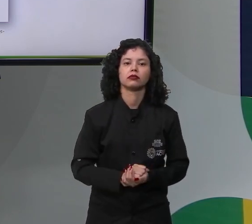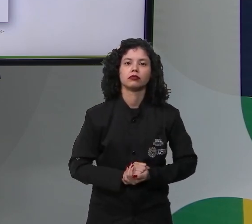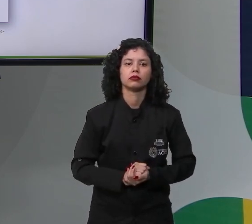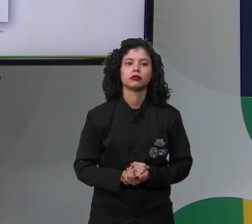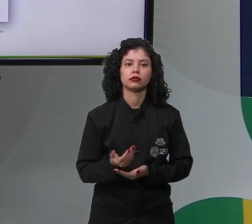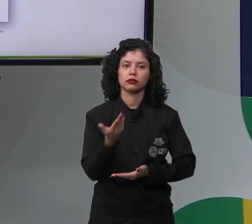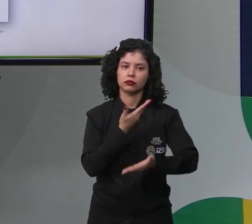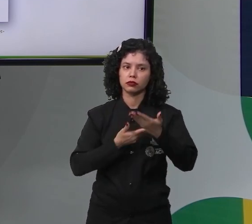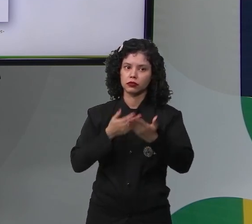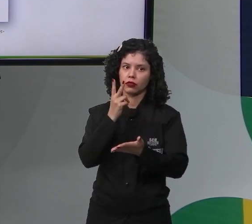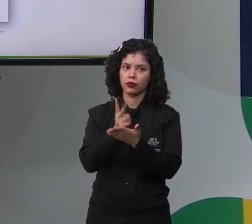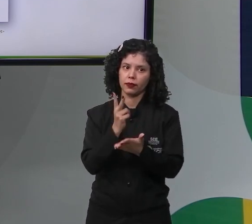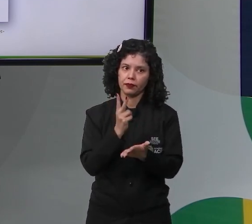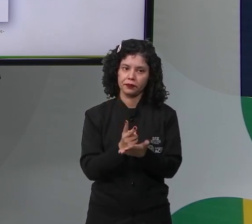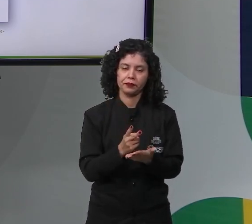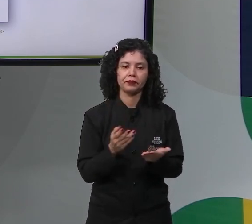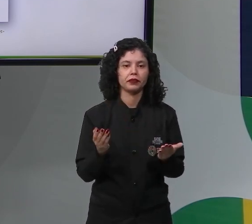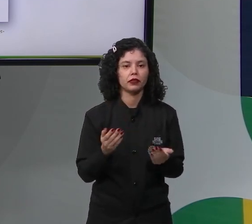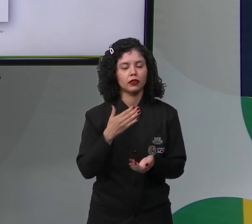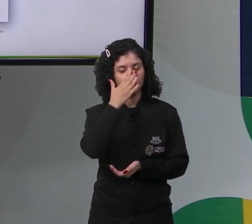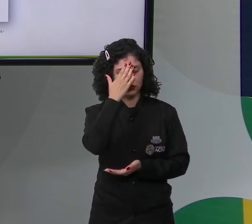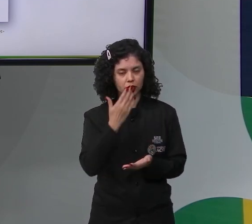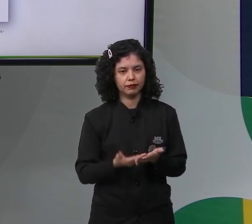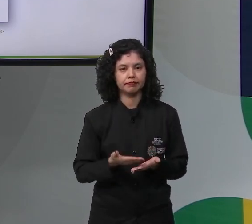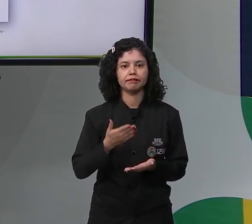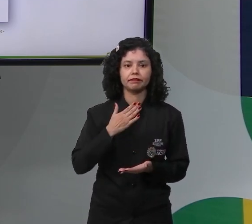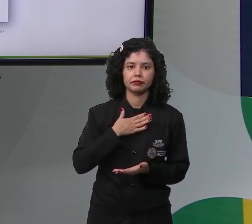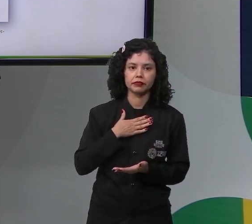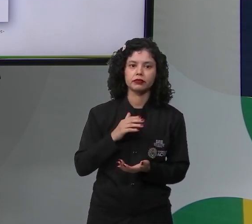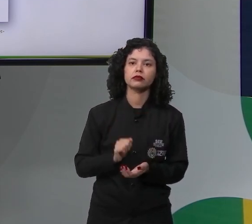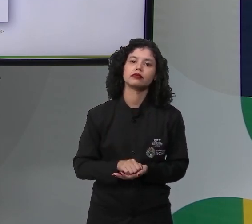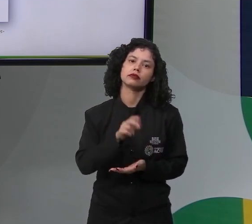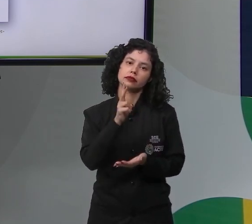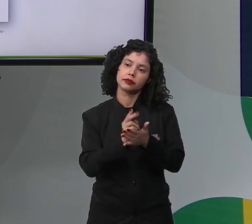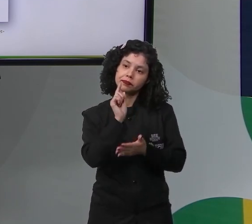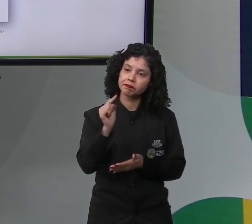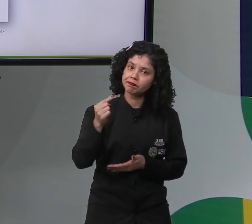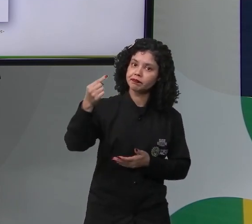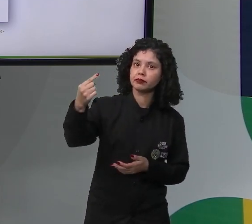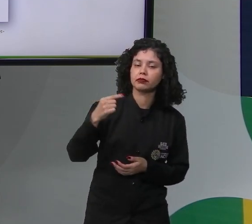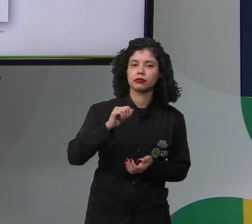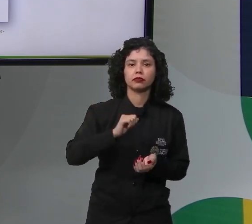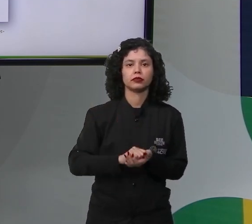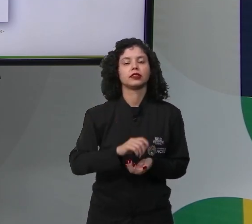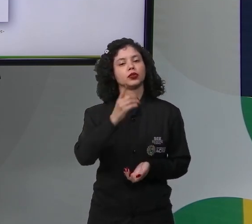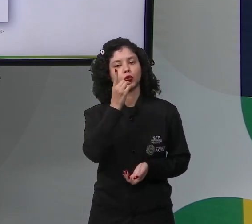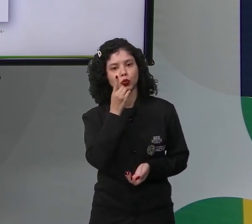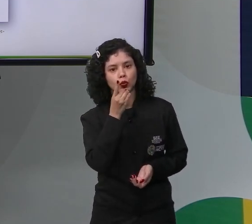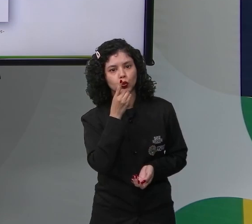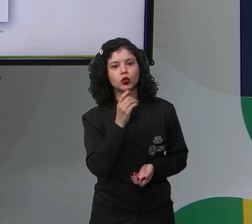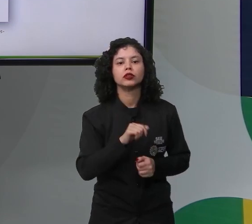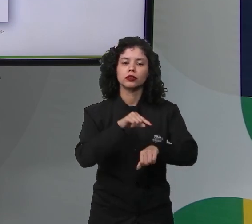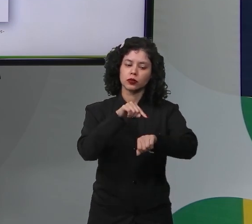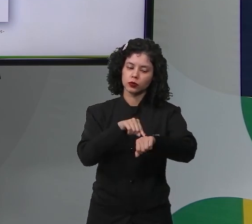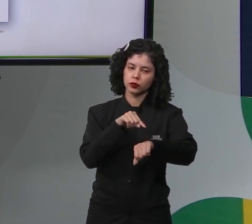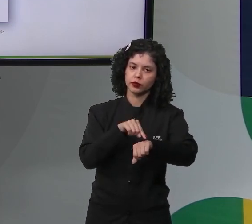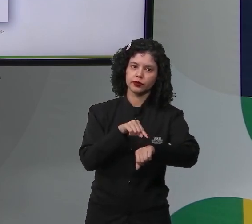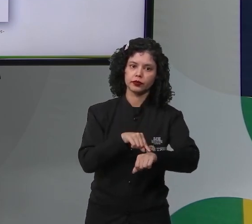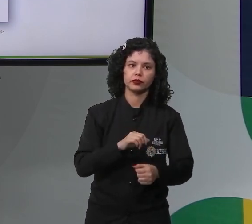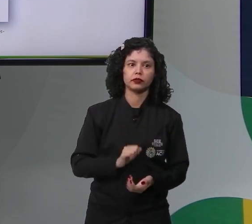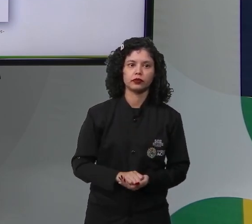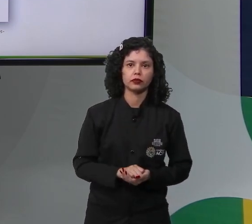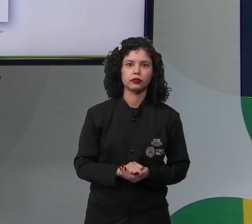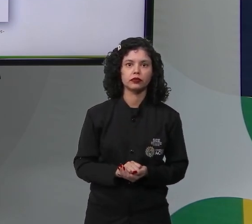que compartilham da mesma crença que eu e que estão lá naquele dia, naquele horário,